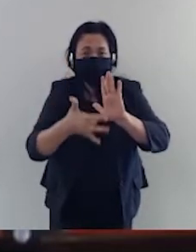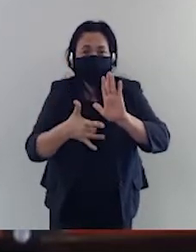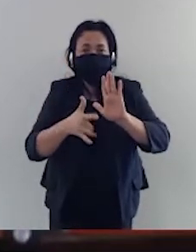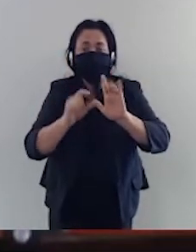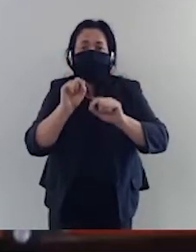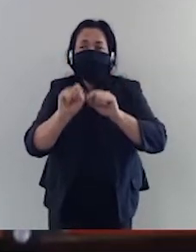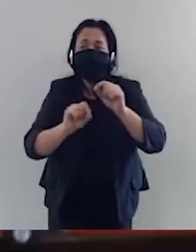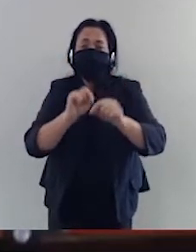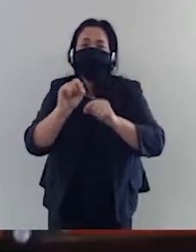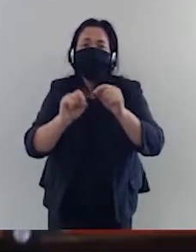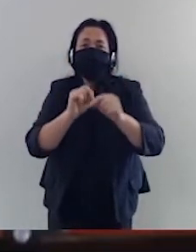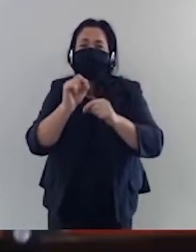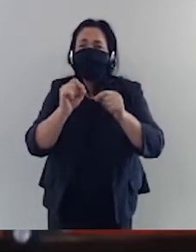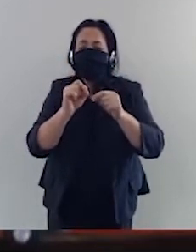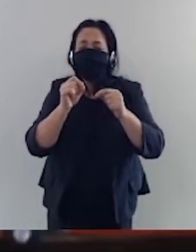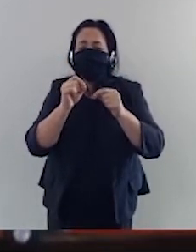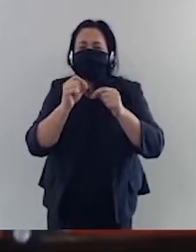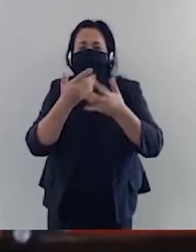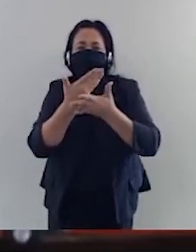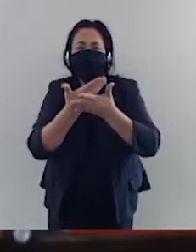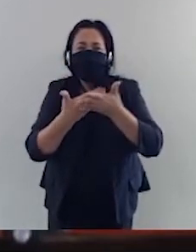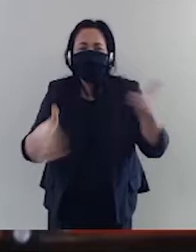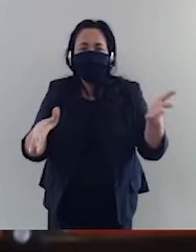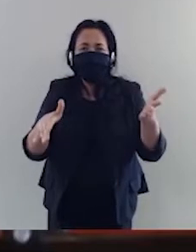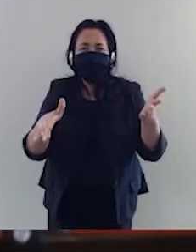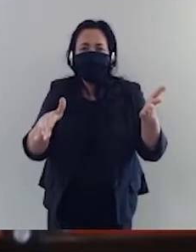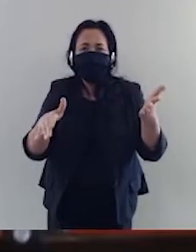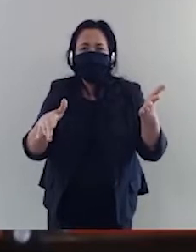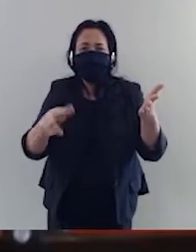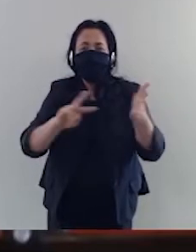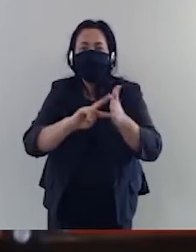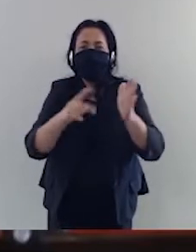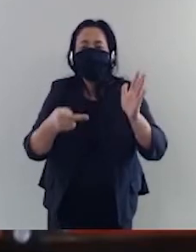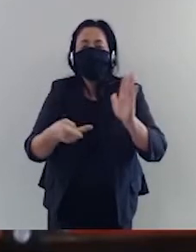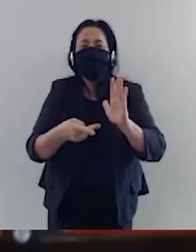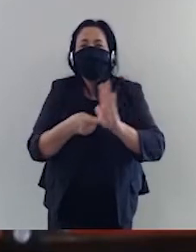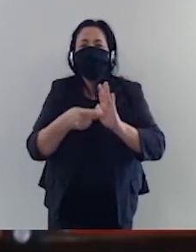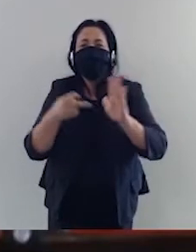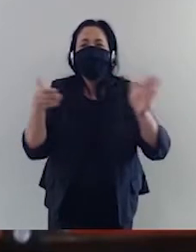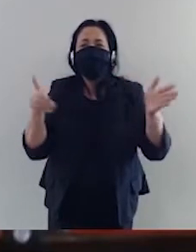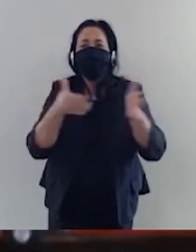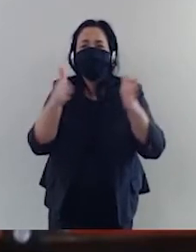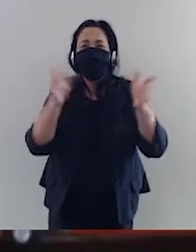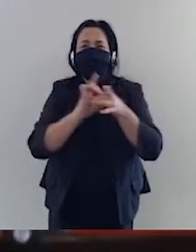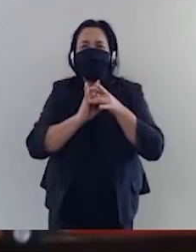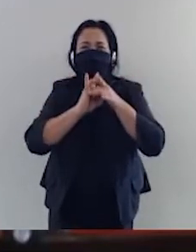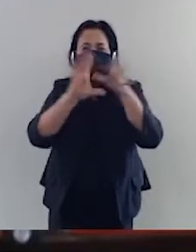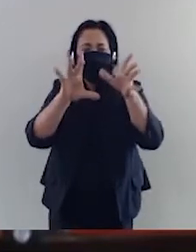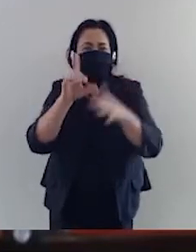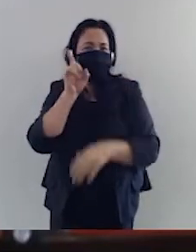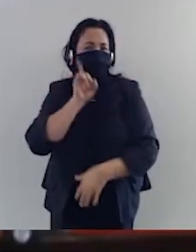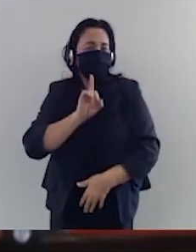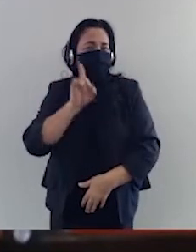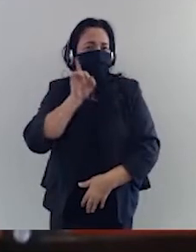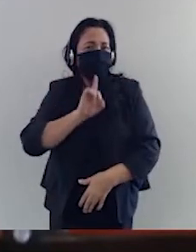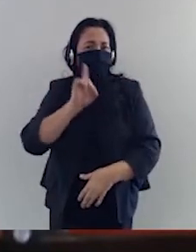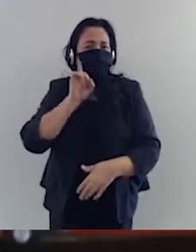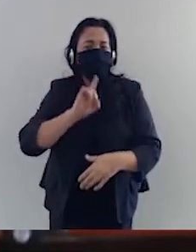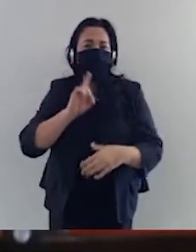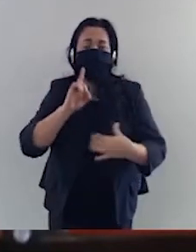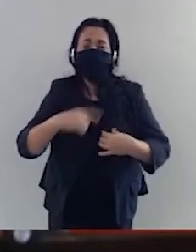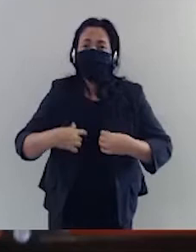absolutamente desencantado com os rumos da democracia americana. Disse ele que o quadro lá